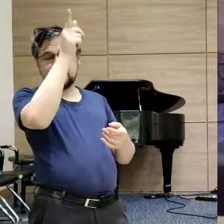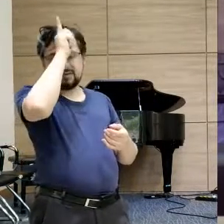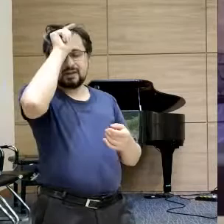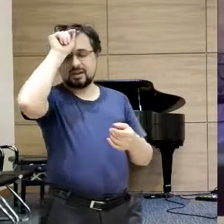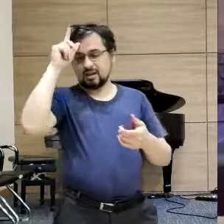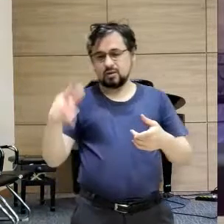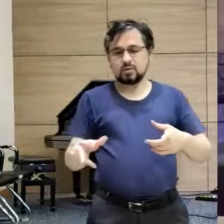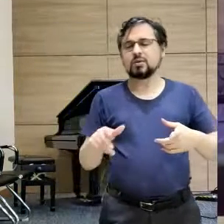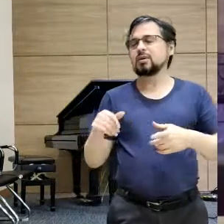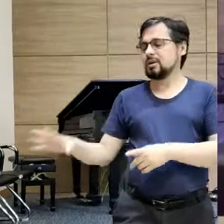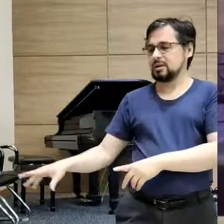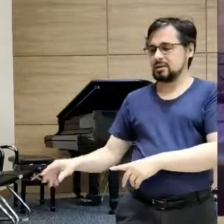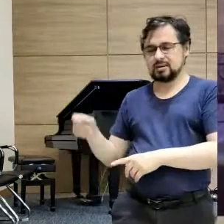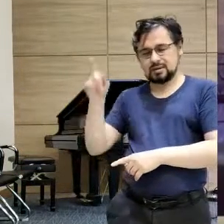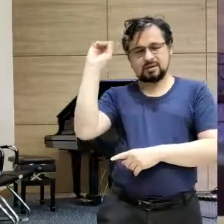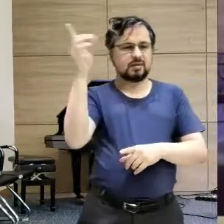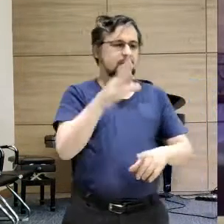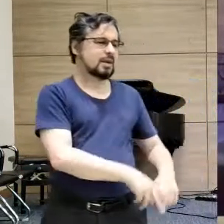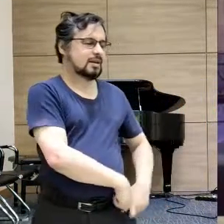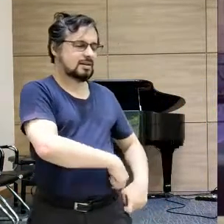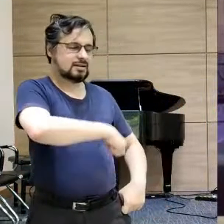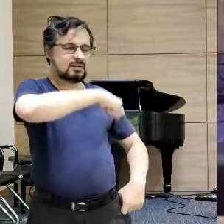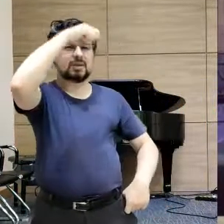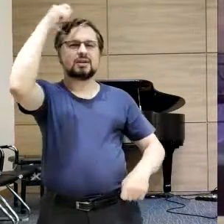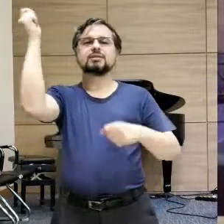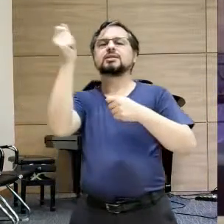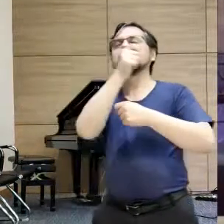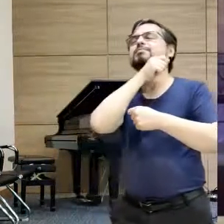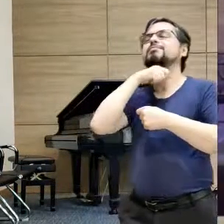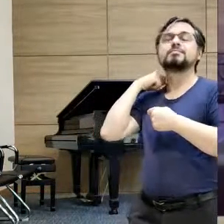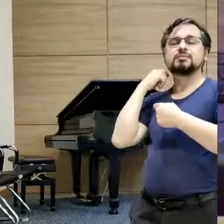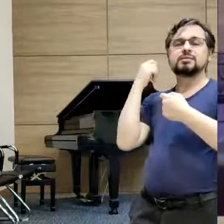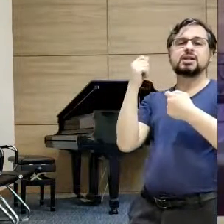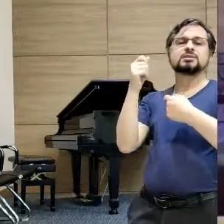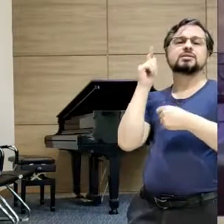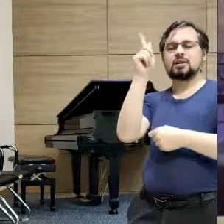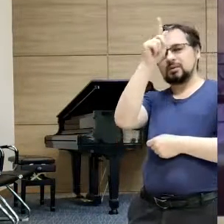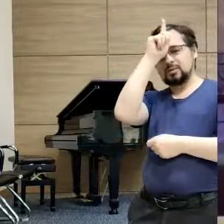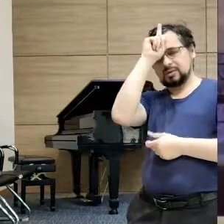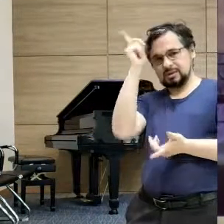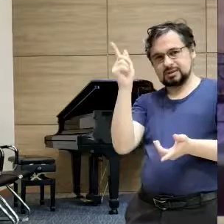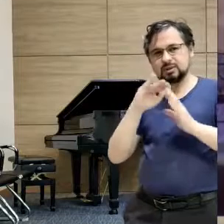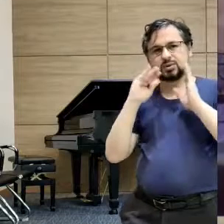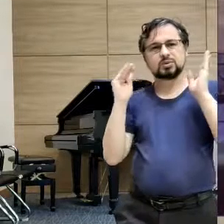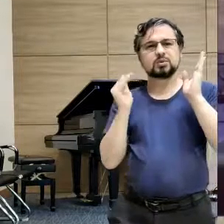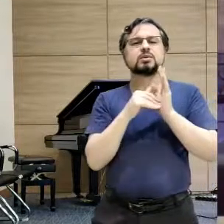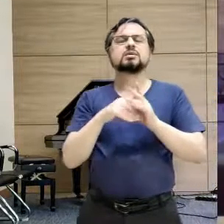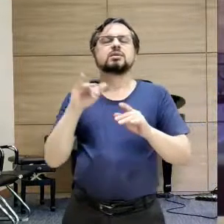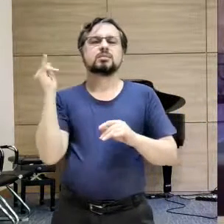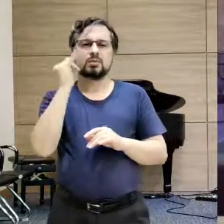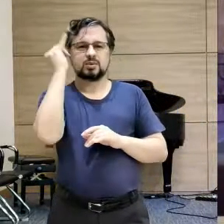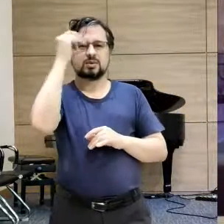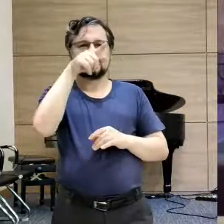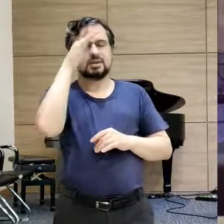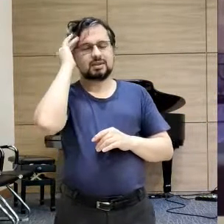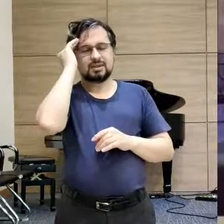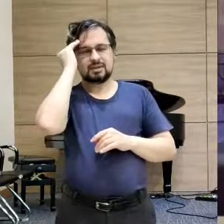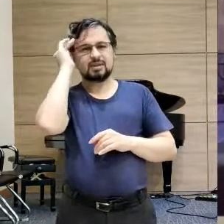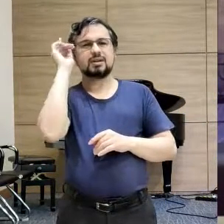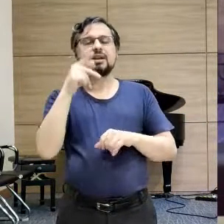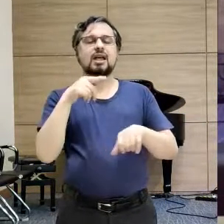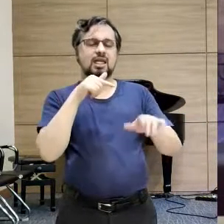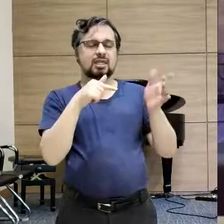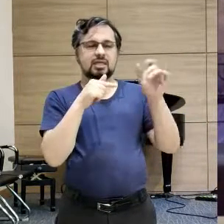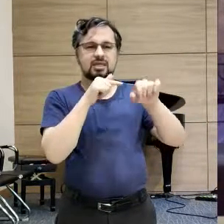50 quilos. Então, só para puxar a espada ali foi uma dificuldade. Mas tudo isso aqui é importante para você entender, porque até esse momento, Davi